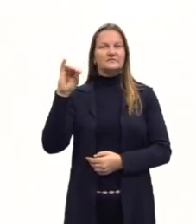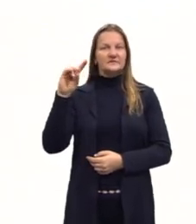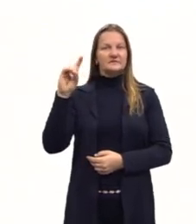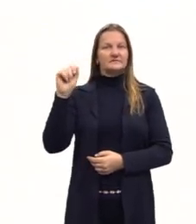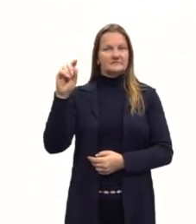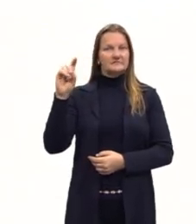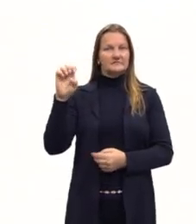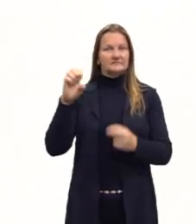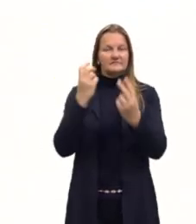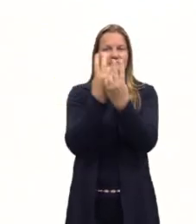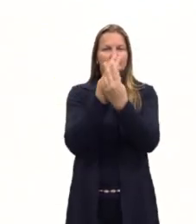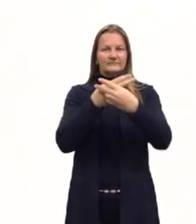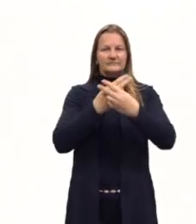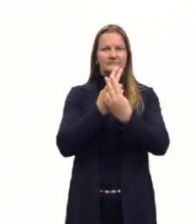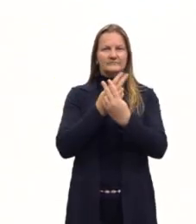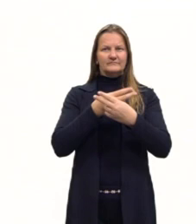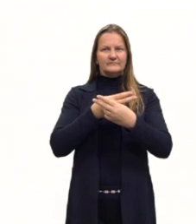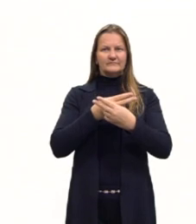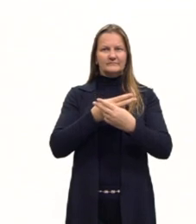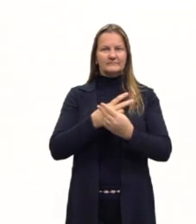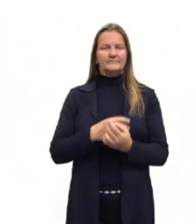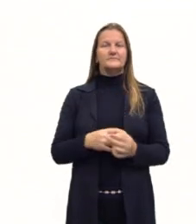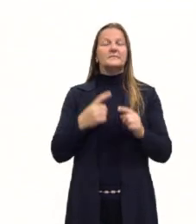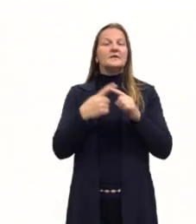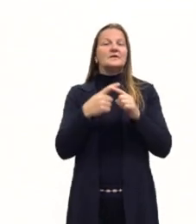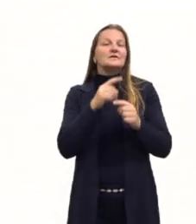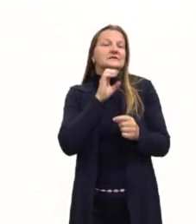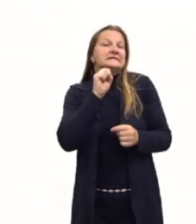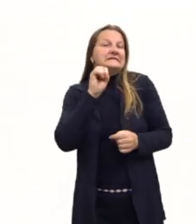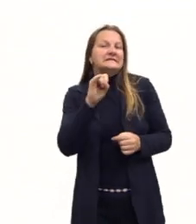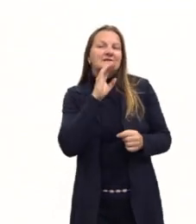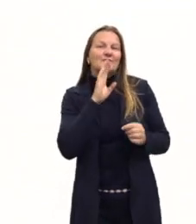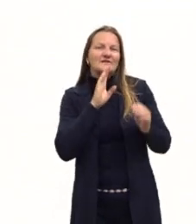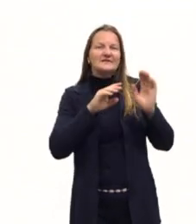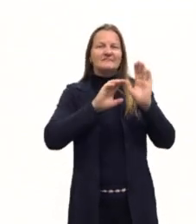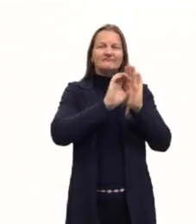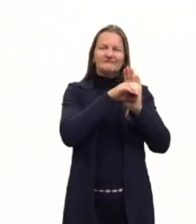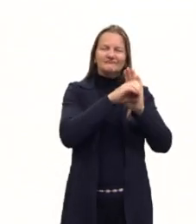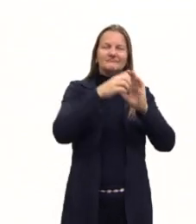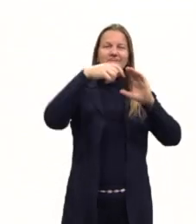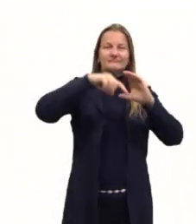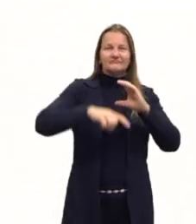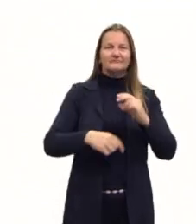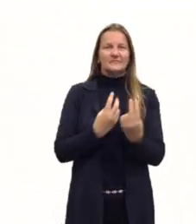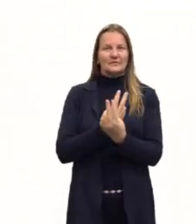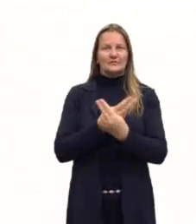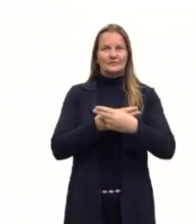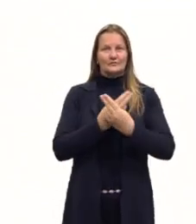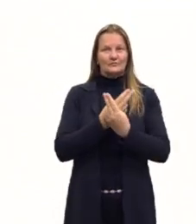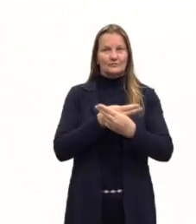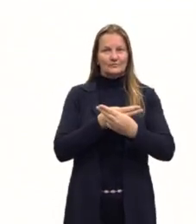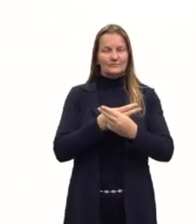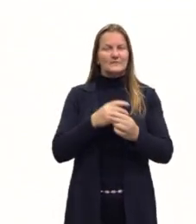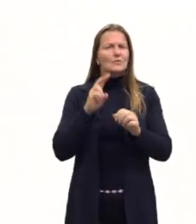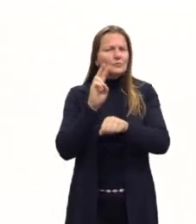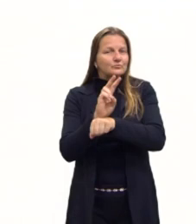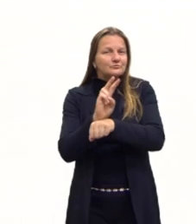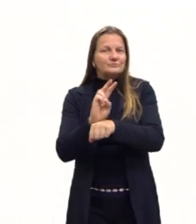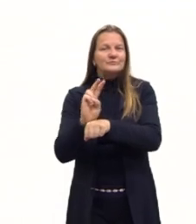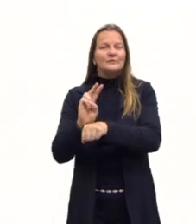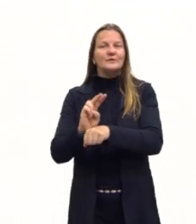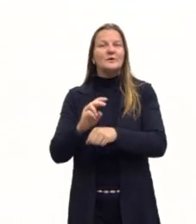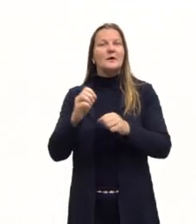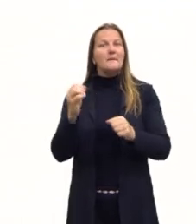não é de hoje que se nós conhecermos o conceito de radioatividade e termos cuidado com ela ela